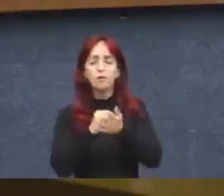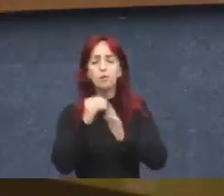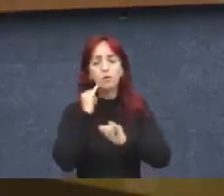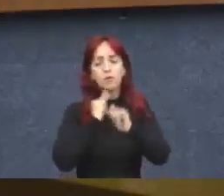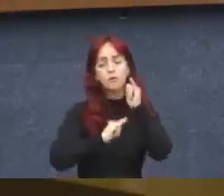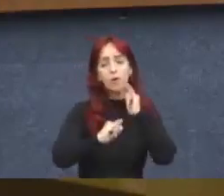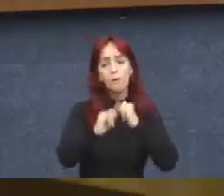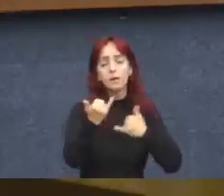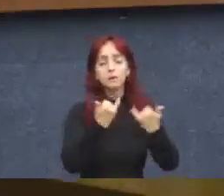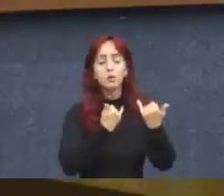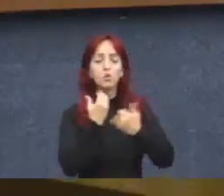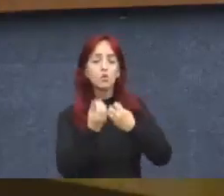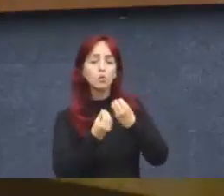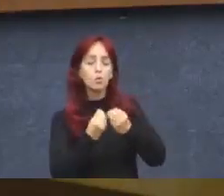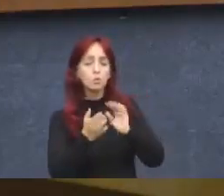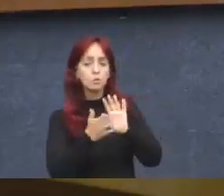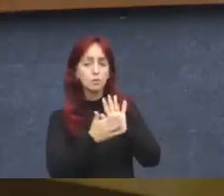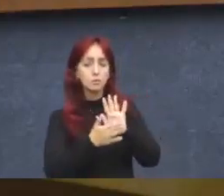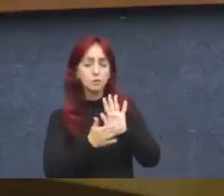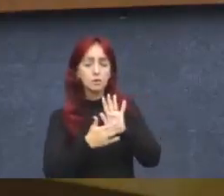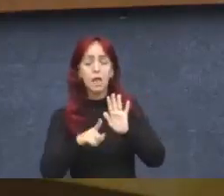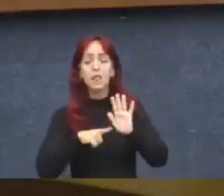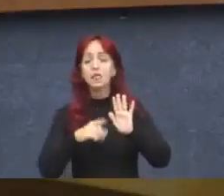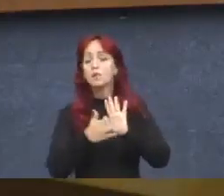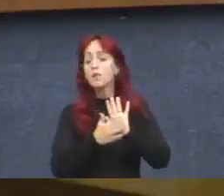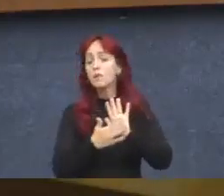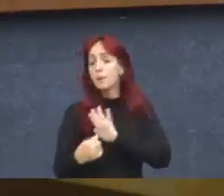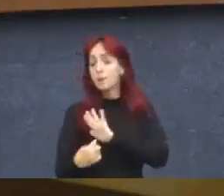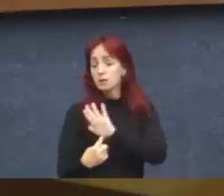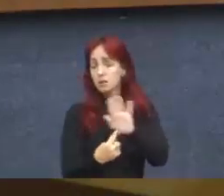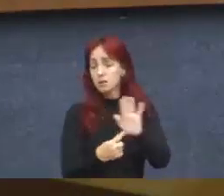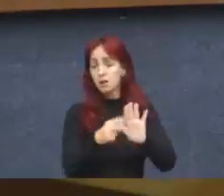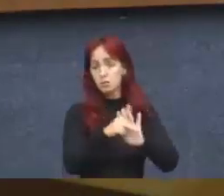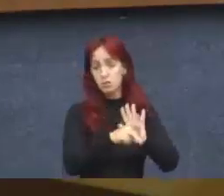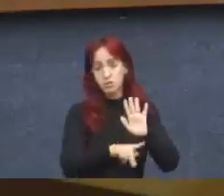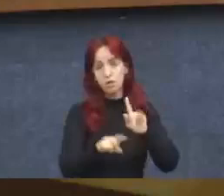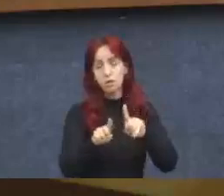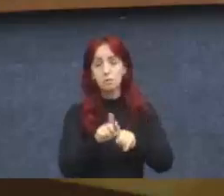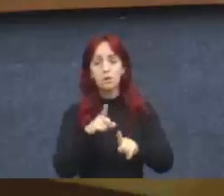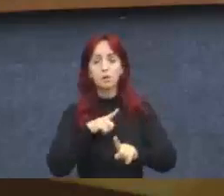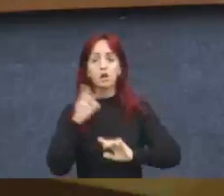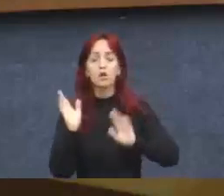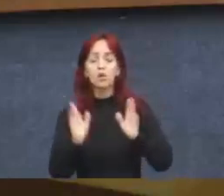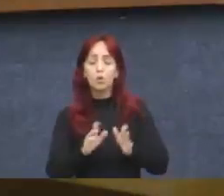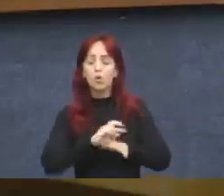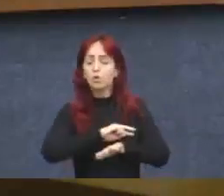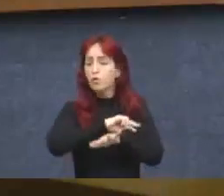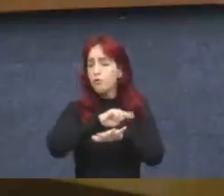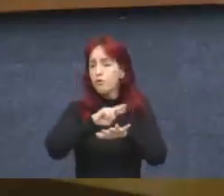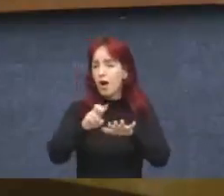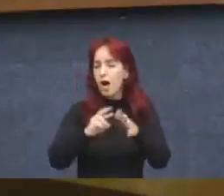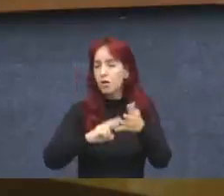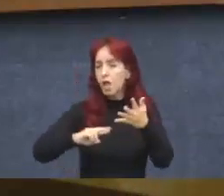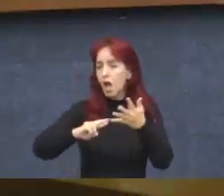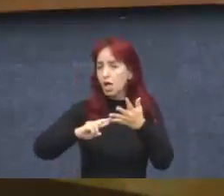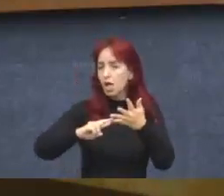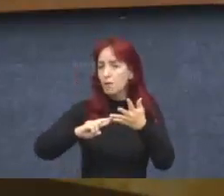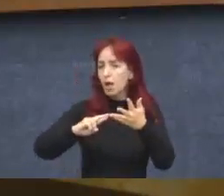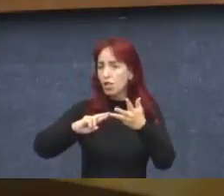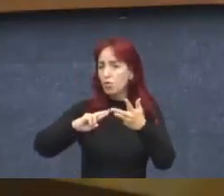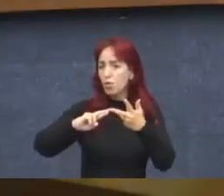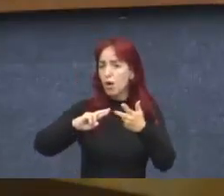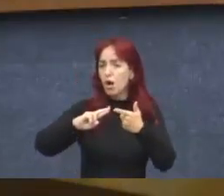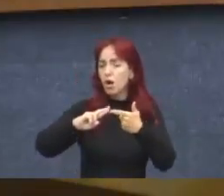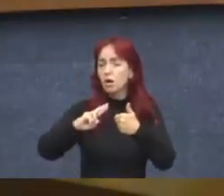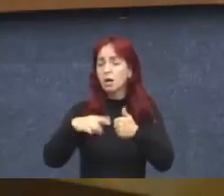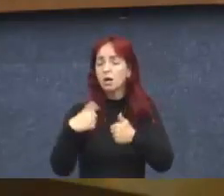Temos algumas emendas apresentadas a esse projeto, temos hoje na ordem do dia diversos requerimentos, centenas de requerimentos, para